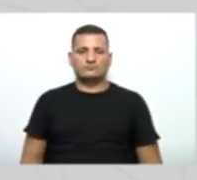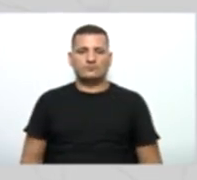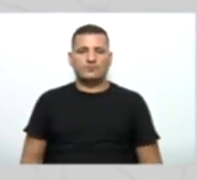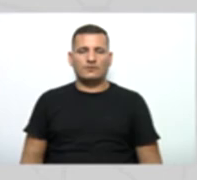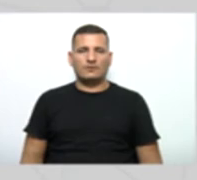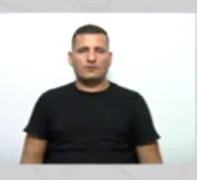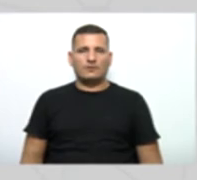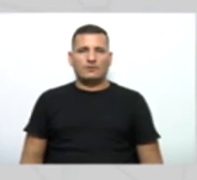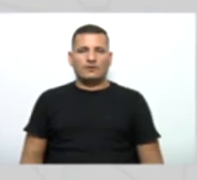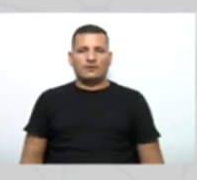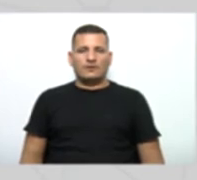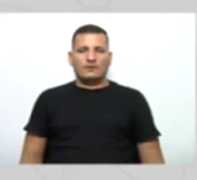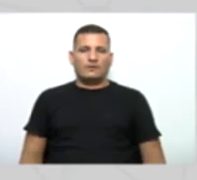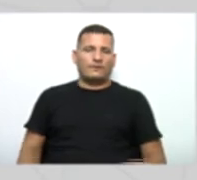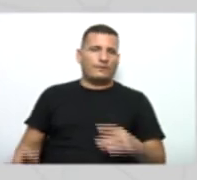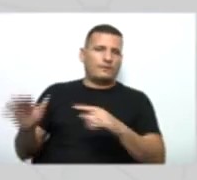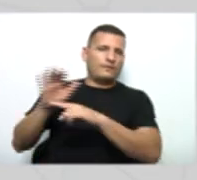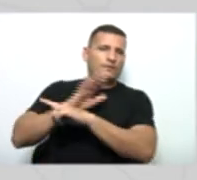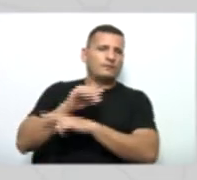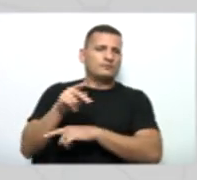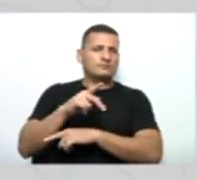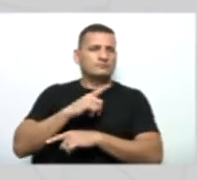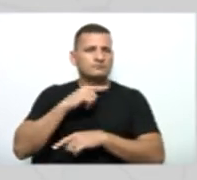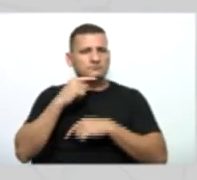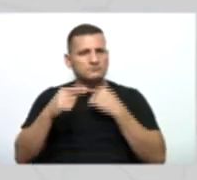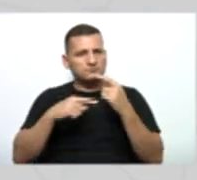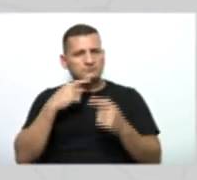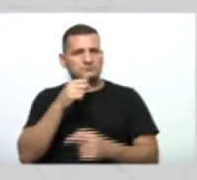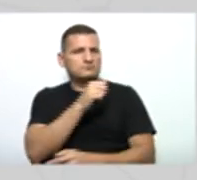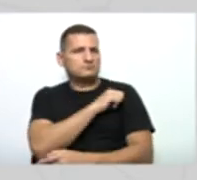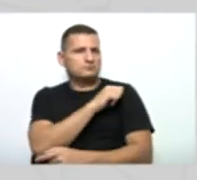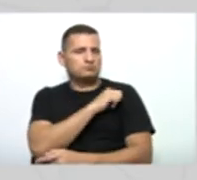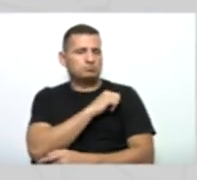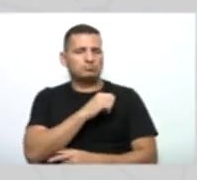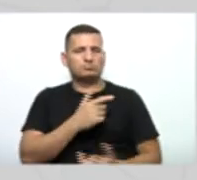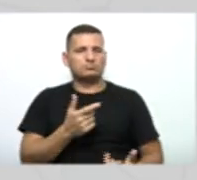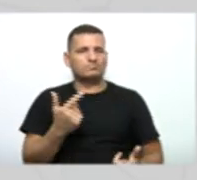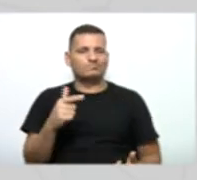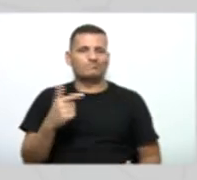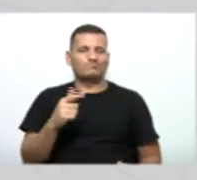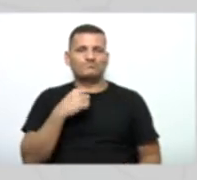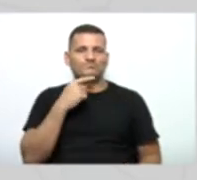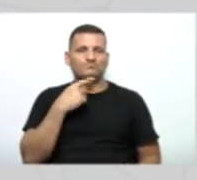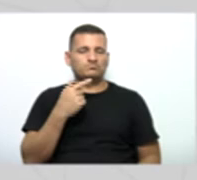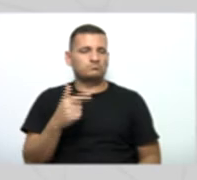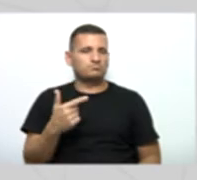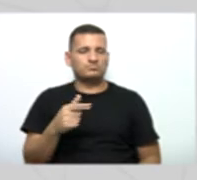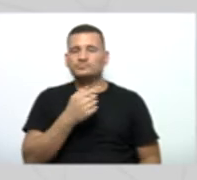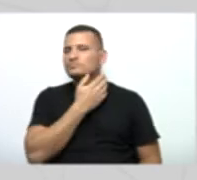essa explicação aí, surgiu alguma dúvida? Nenhuma dúvida ainda, professor.